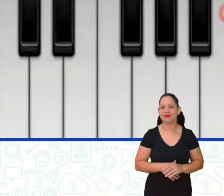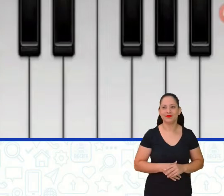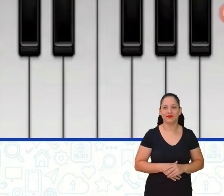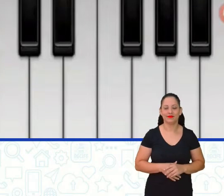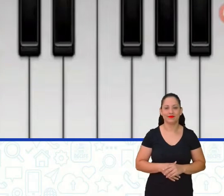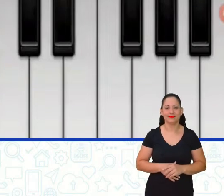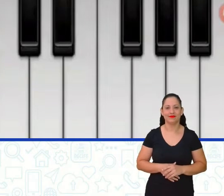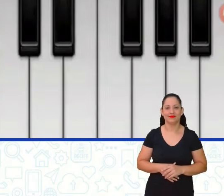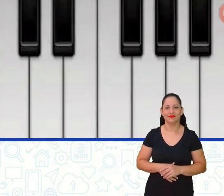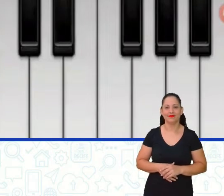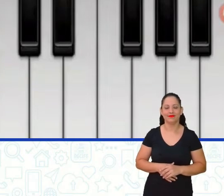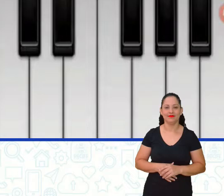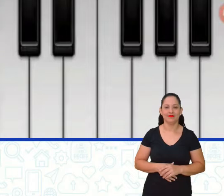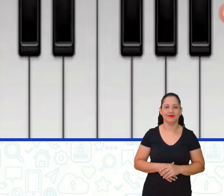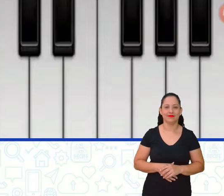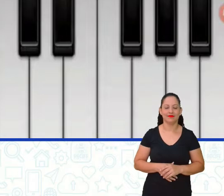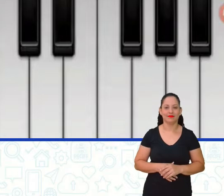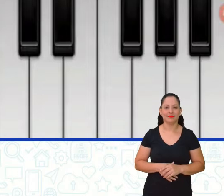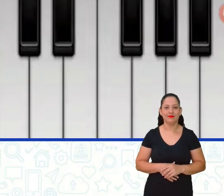Toca na tela.